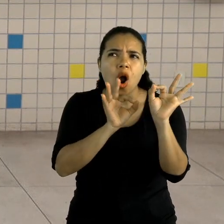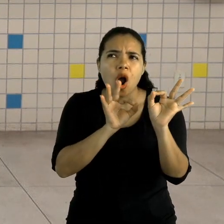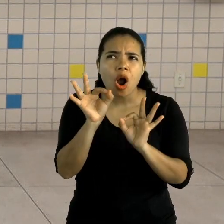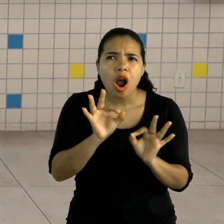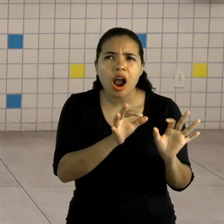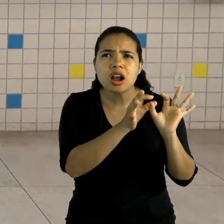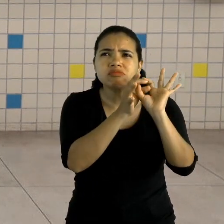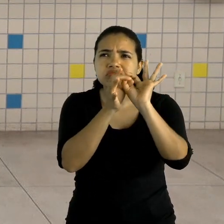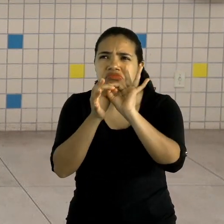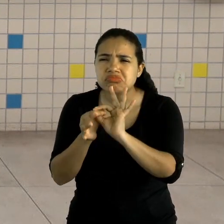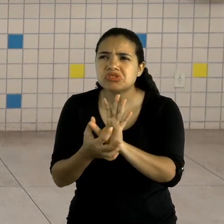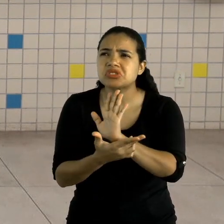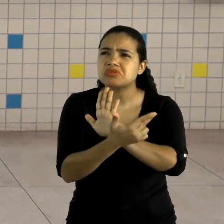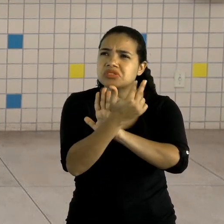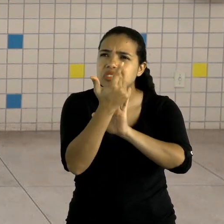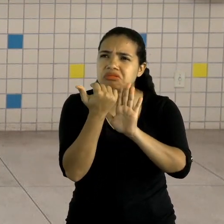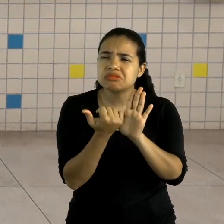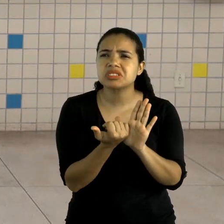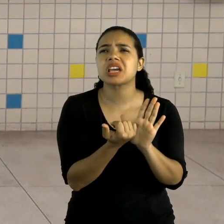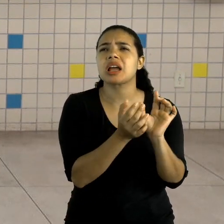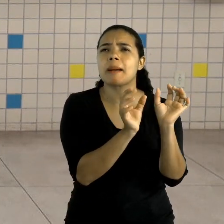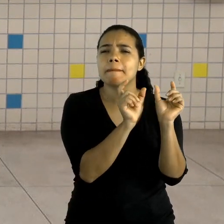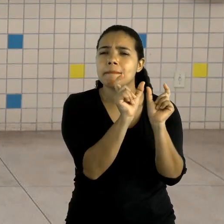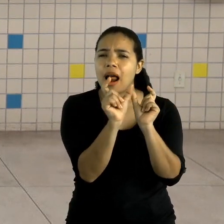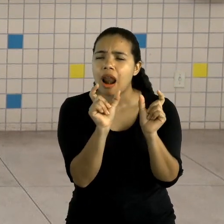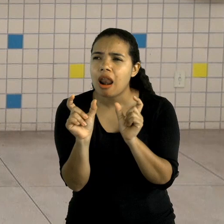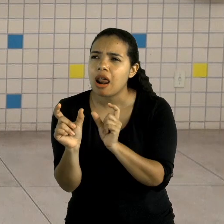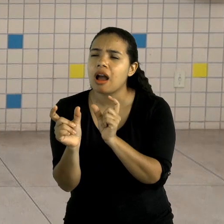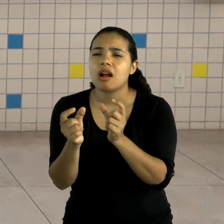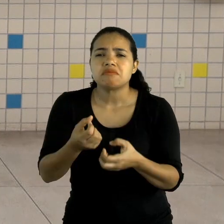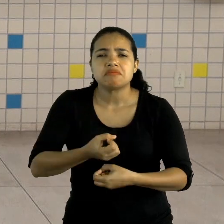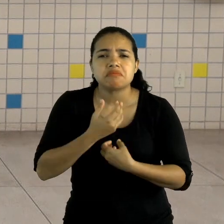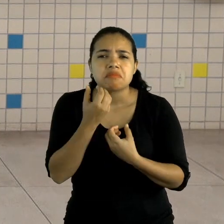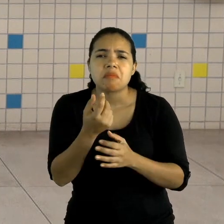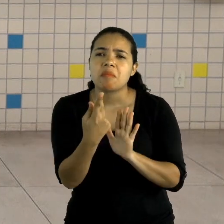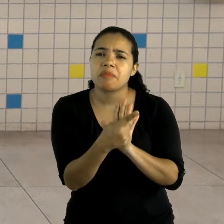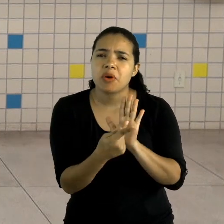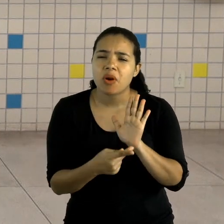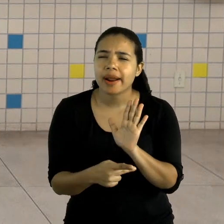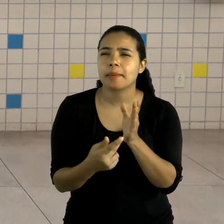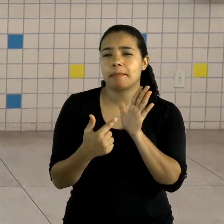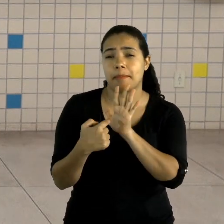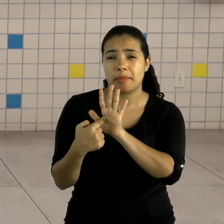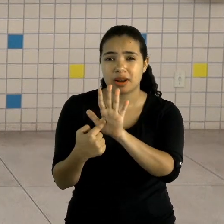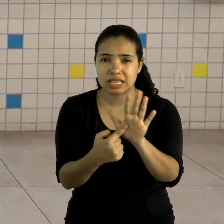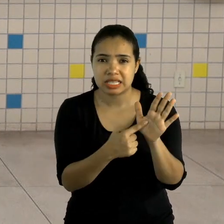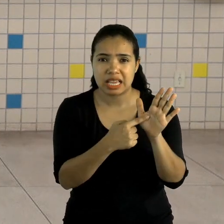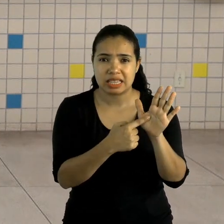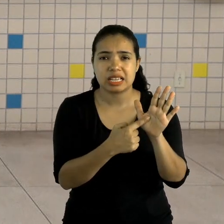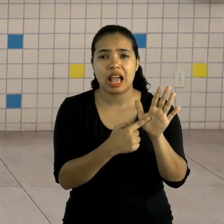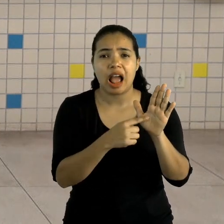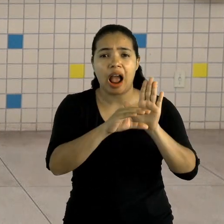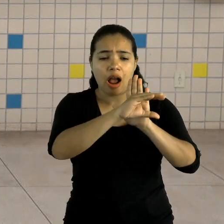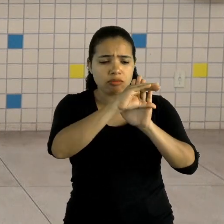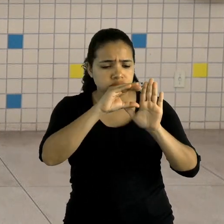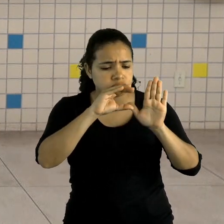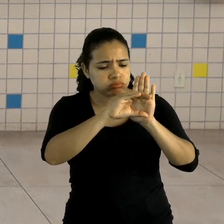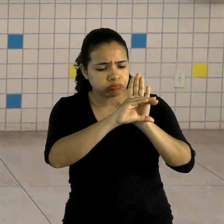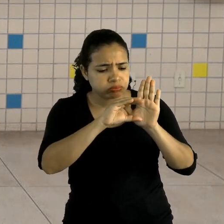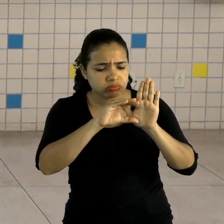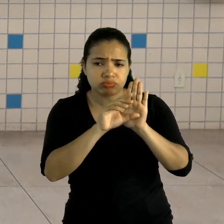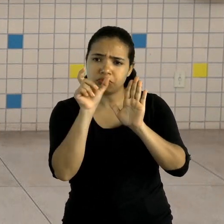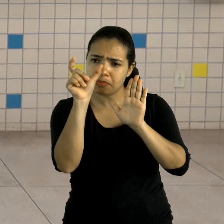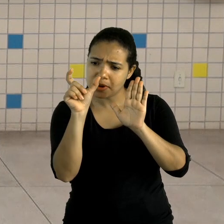o desenho, as palavras desse poema? Será que nesse poema ele apresenta rimas? Será que